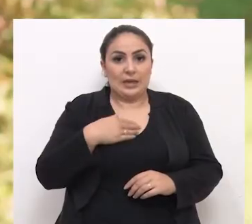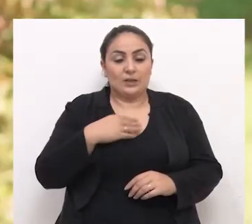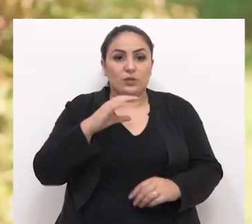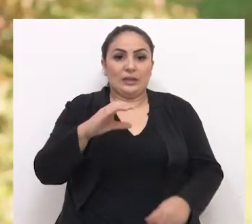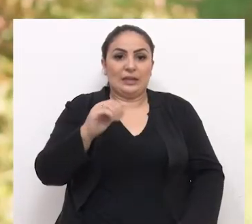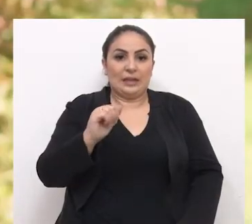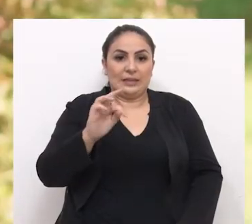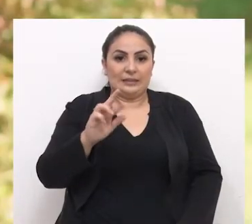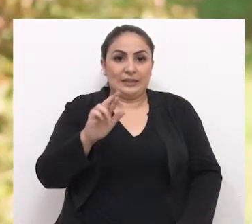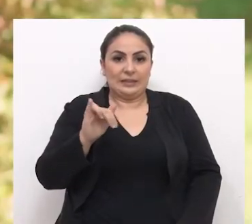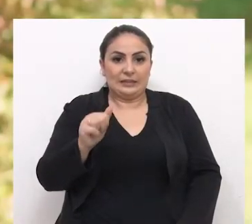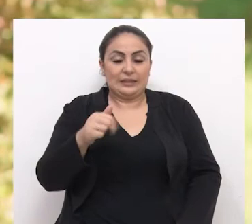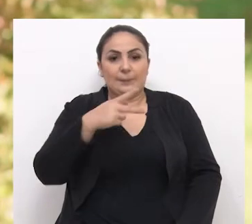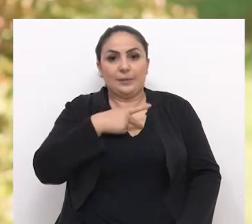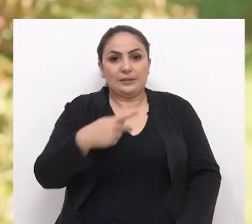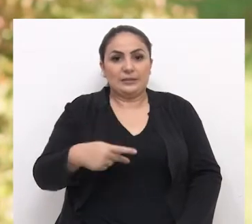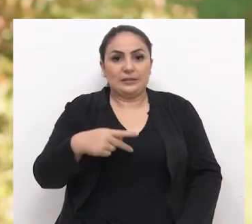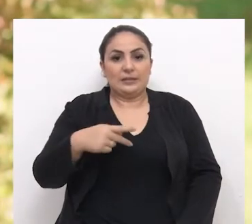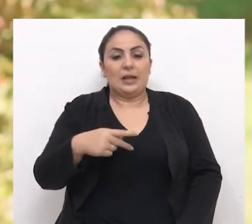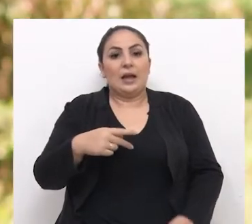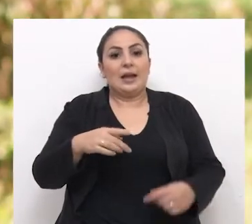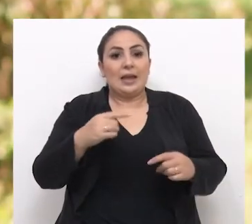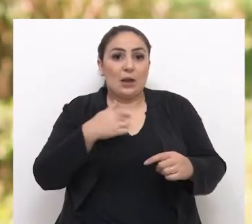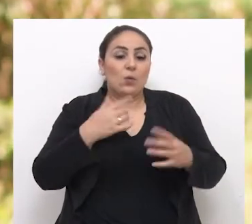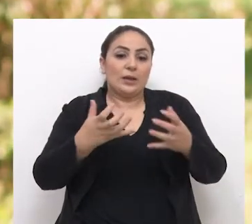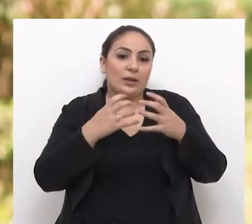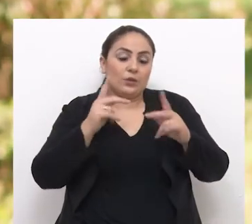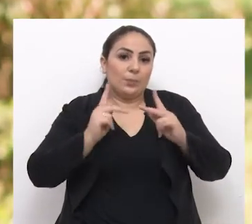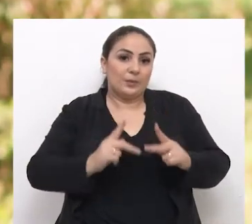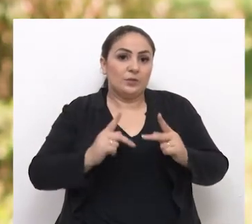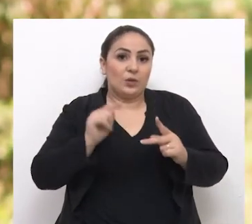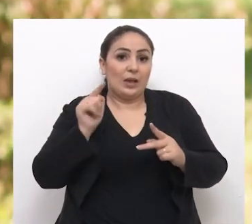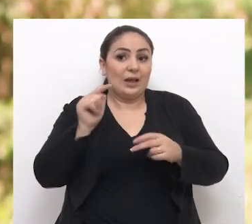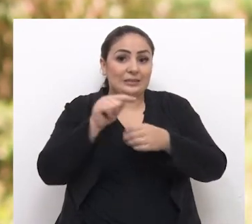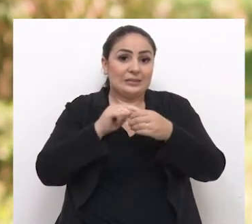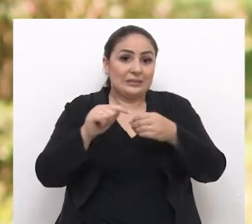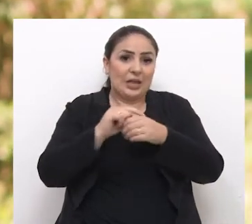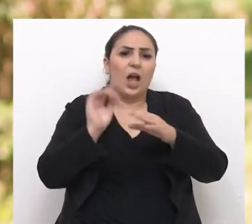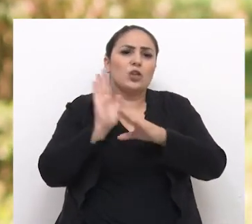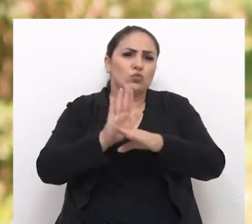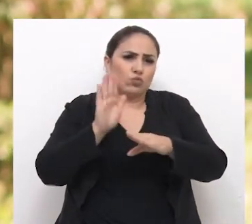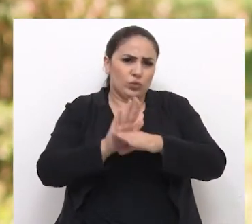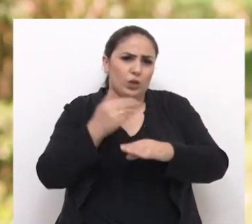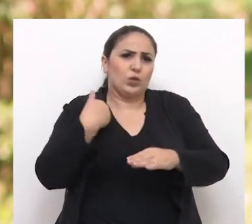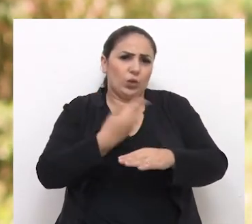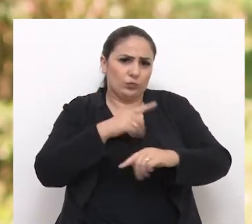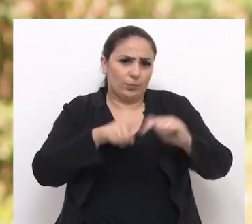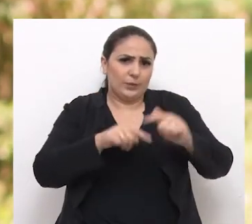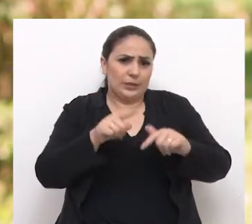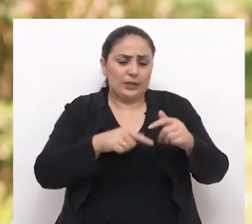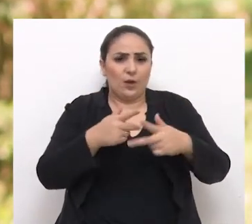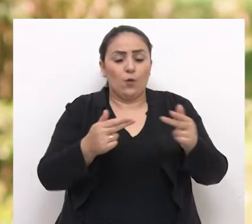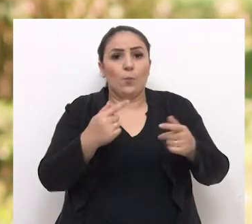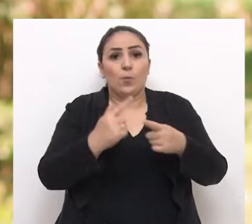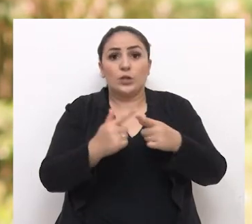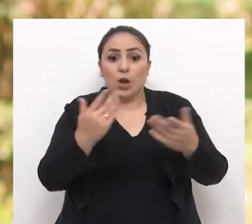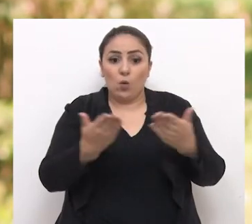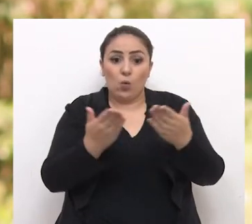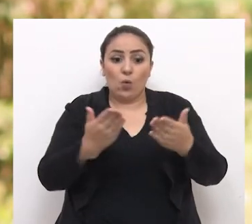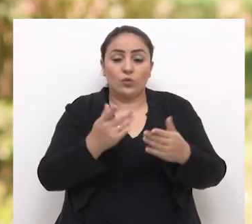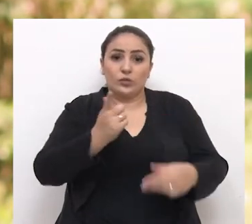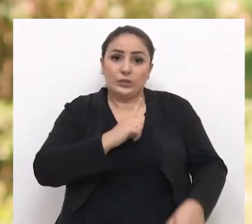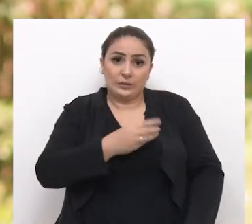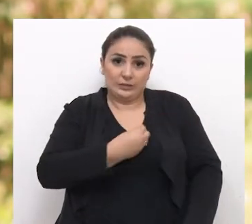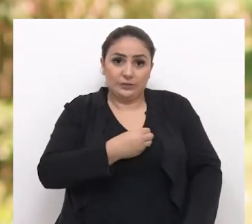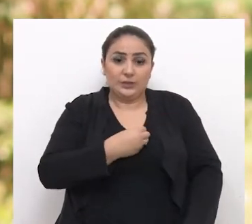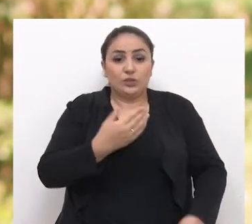Eu sou a Catarina, presidenta da Cibela. Eu quero que o pessoal lá da cidade ajude nós com os material,